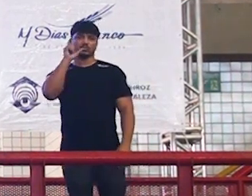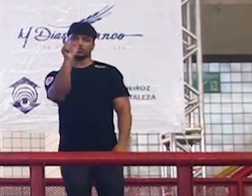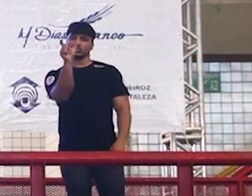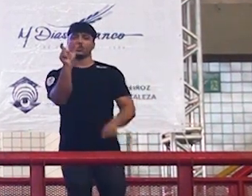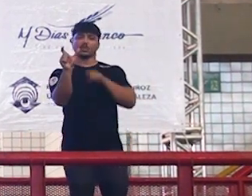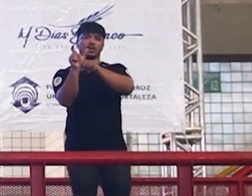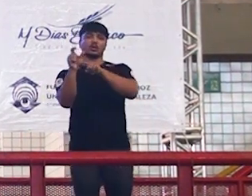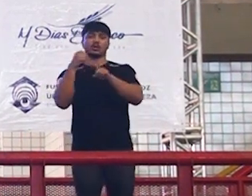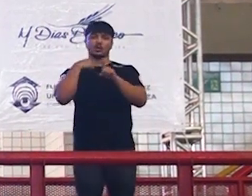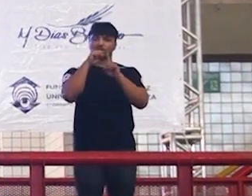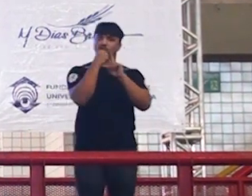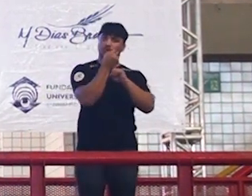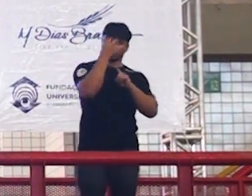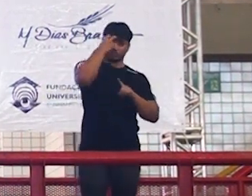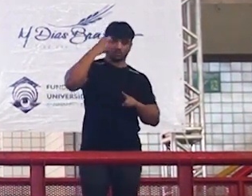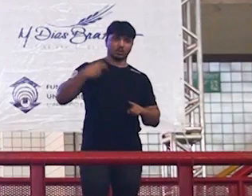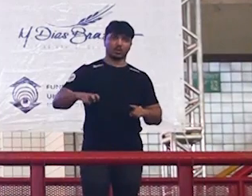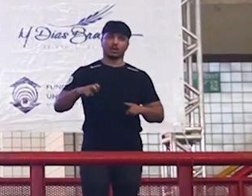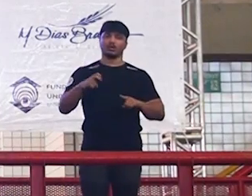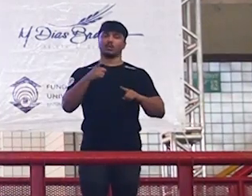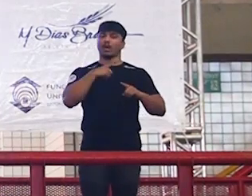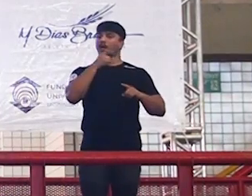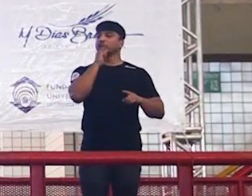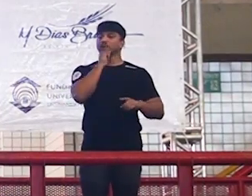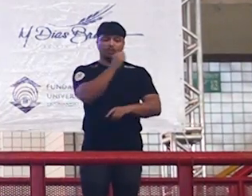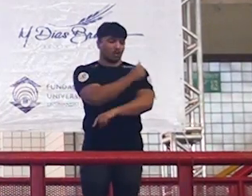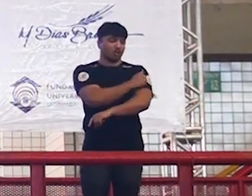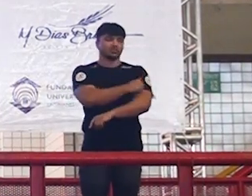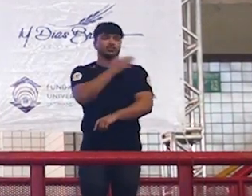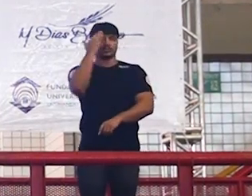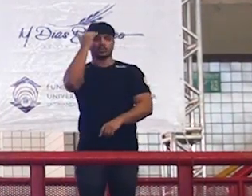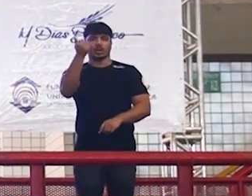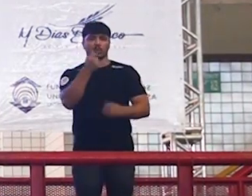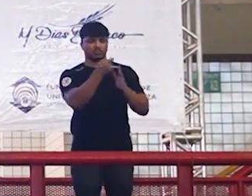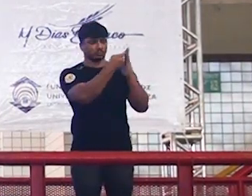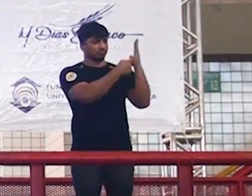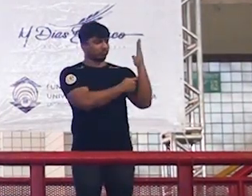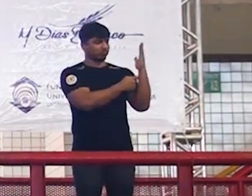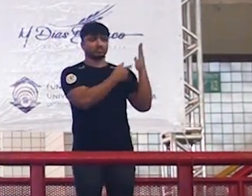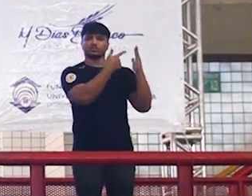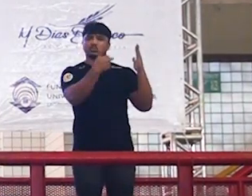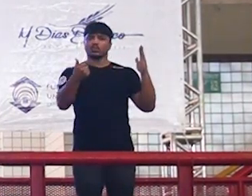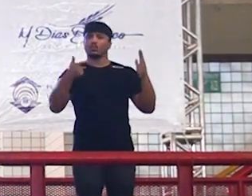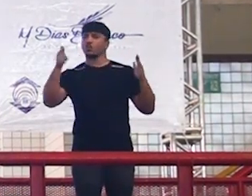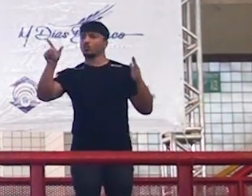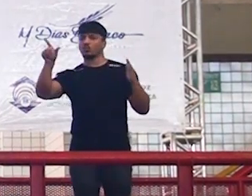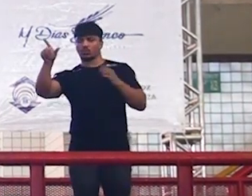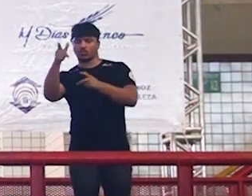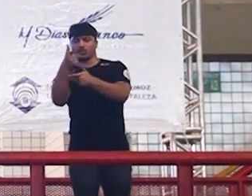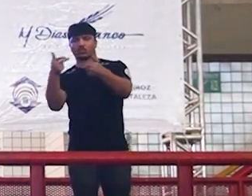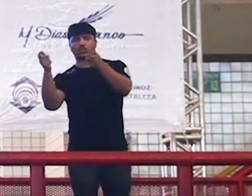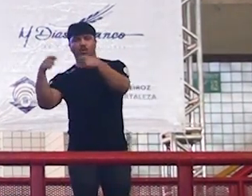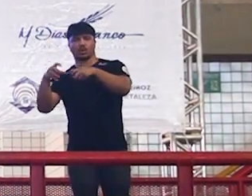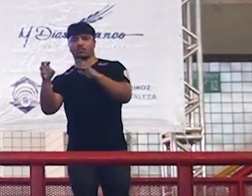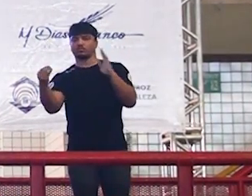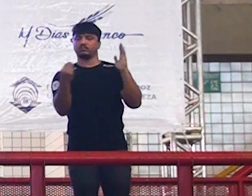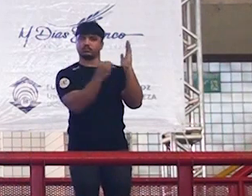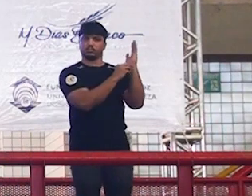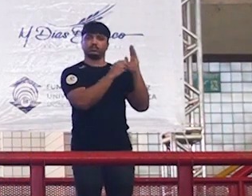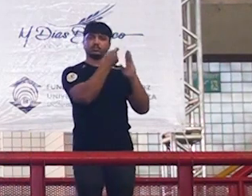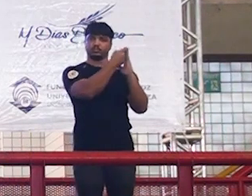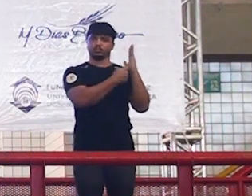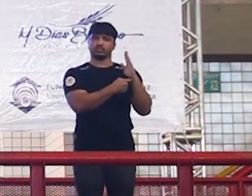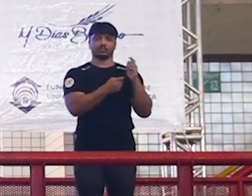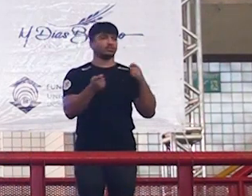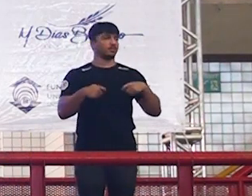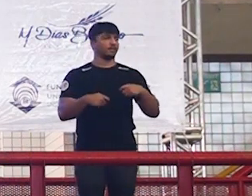Repertório sociocultural. É quando o aluno consegue na redação aplicar áreas do